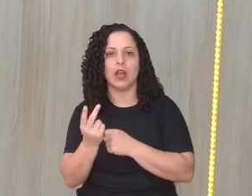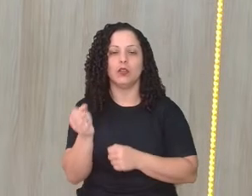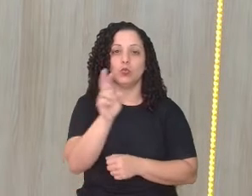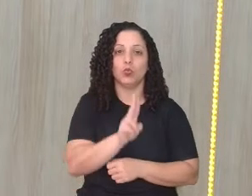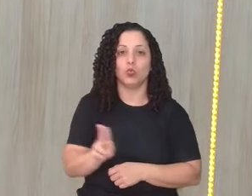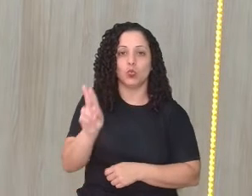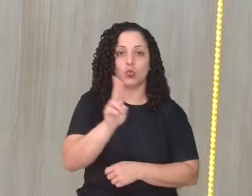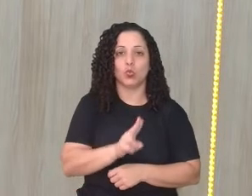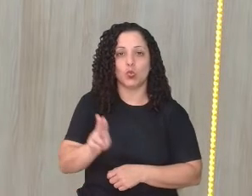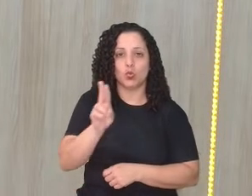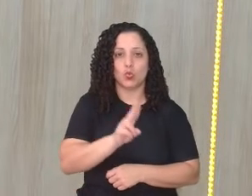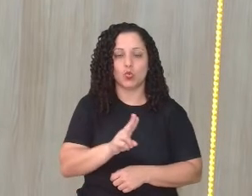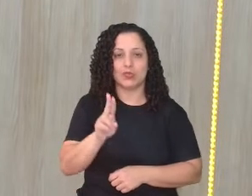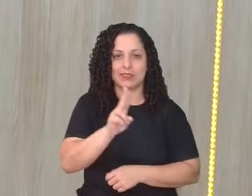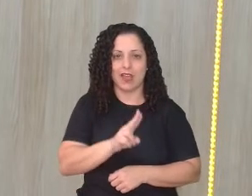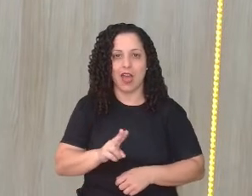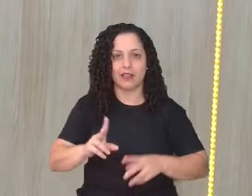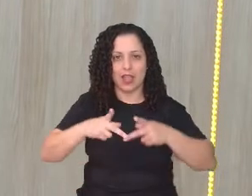cuecas apertadas.